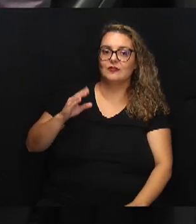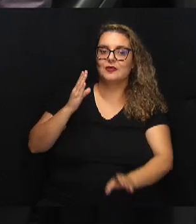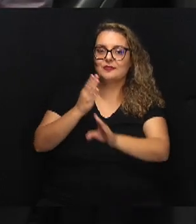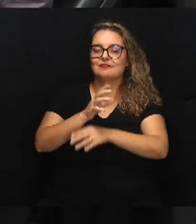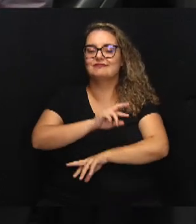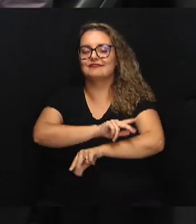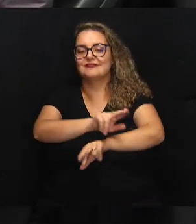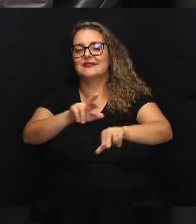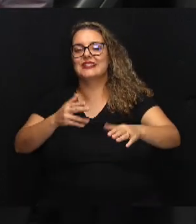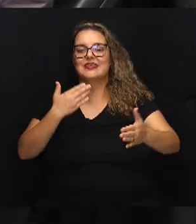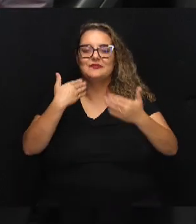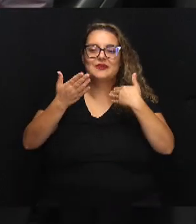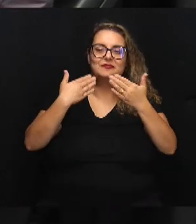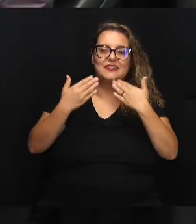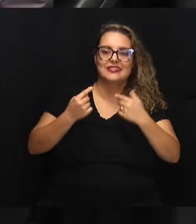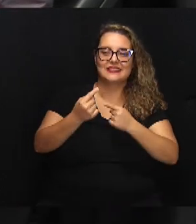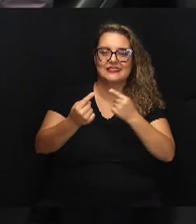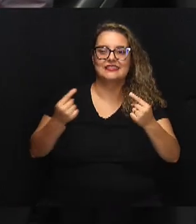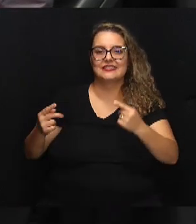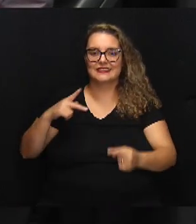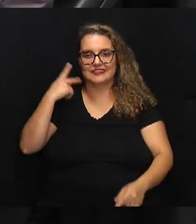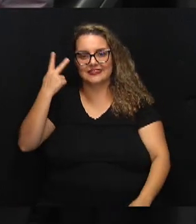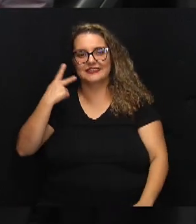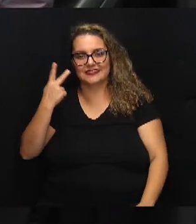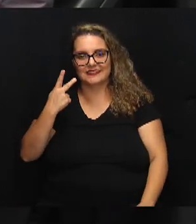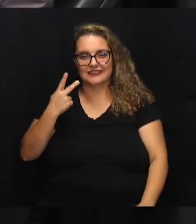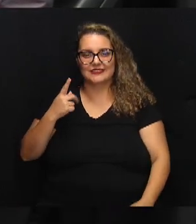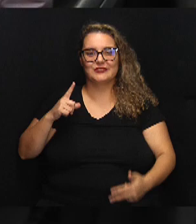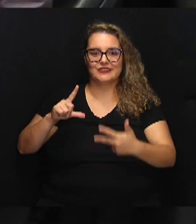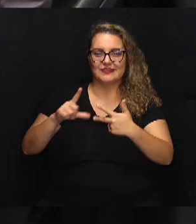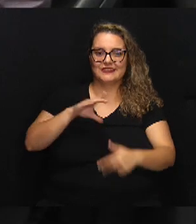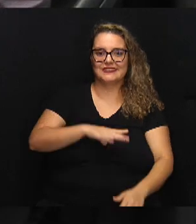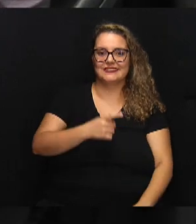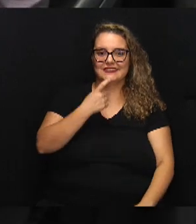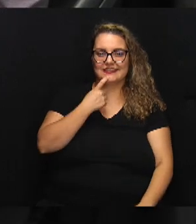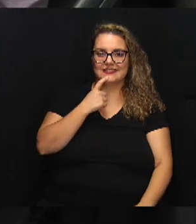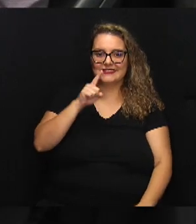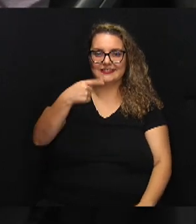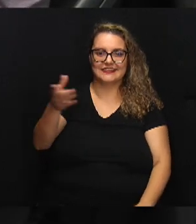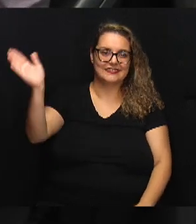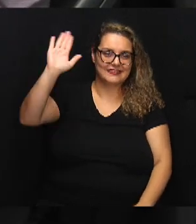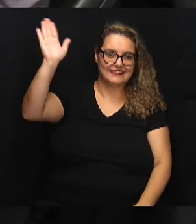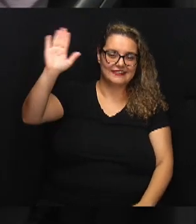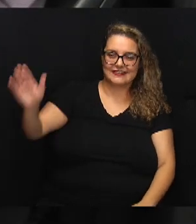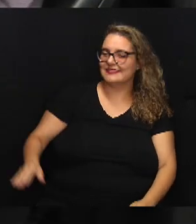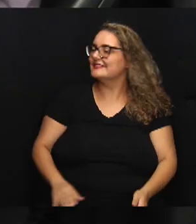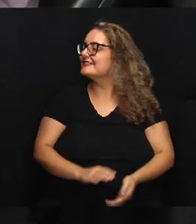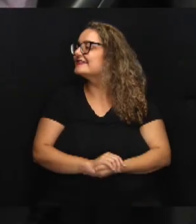muito bate-papo com cada um dos parlamentares do Legislativo Campineiro. Até a próxima!